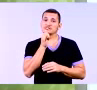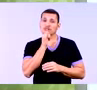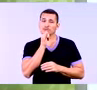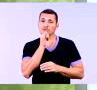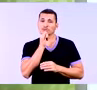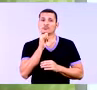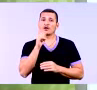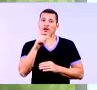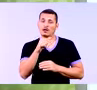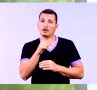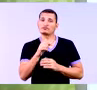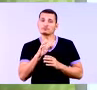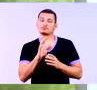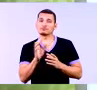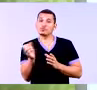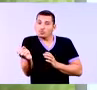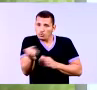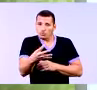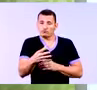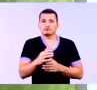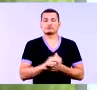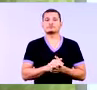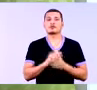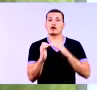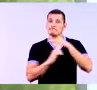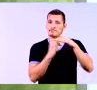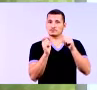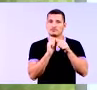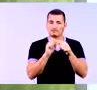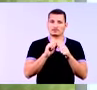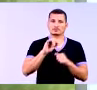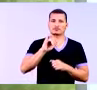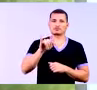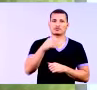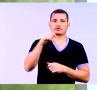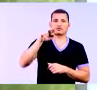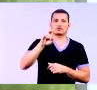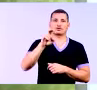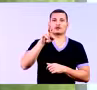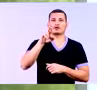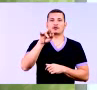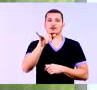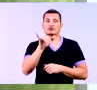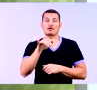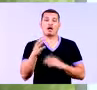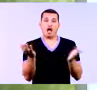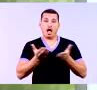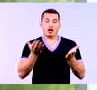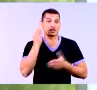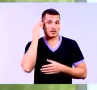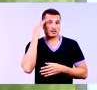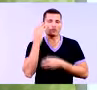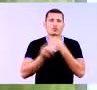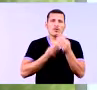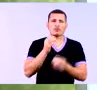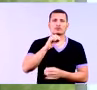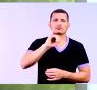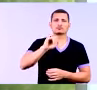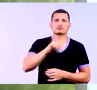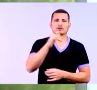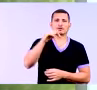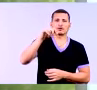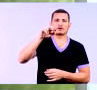empresa que fez o jQuery. Nós vamos então entender como funciona o jQuery. Vale lembrar que ele é